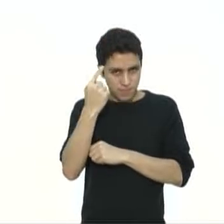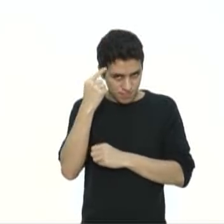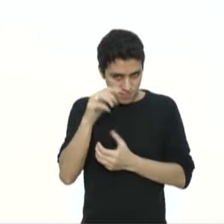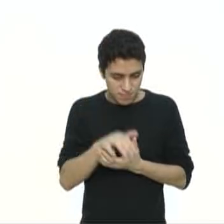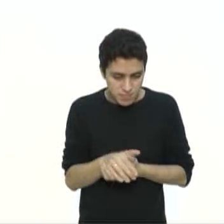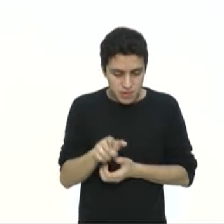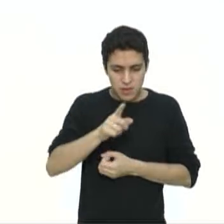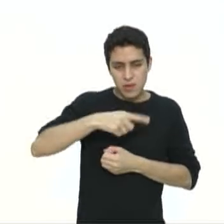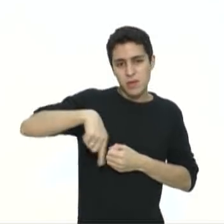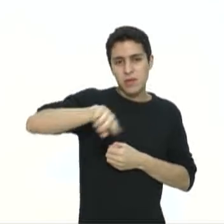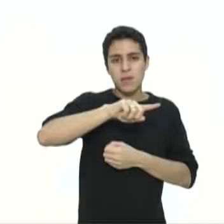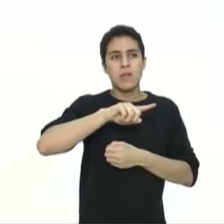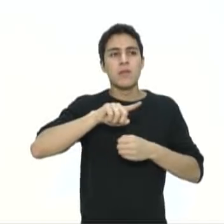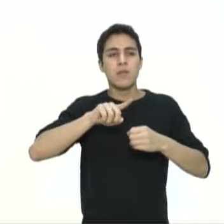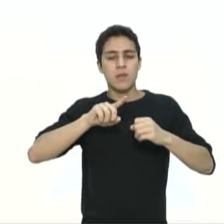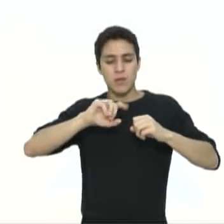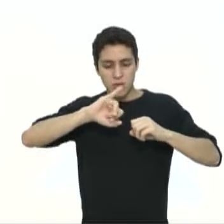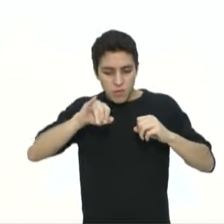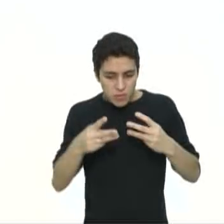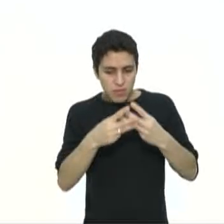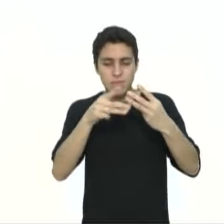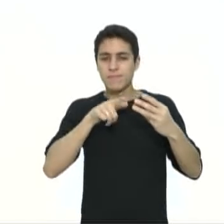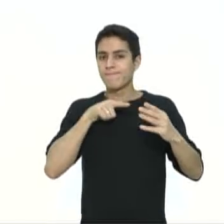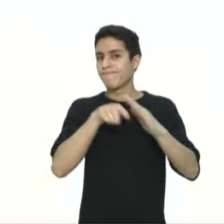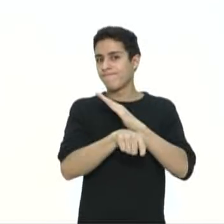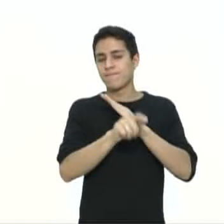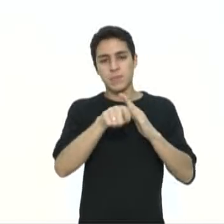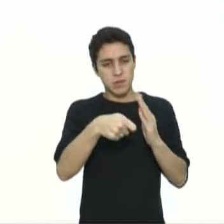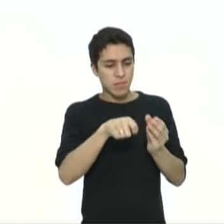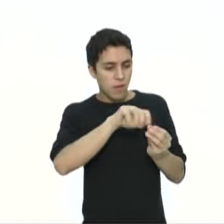tem uma supremacia aí na lapidação de diamantes.